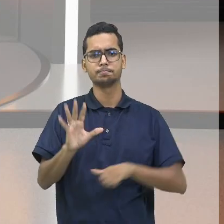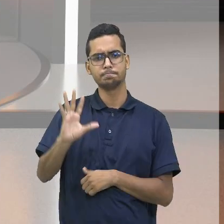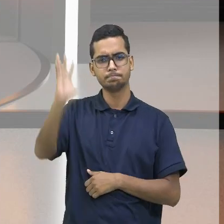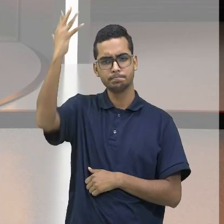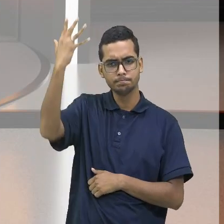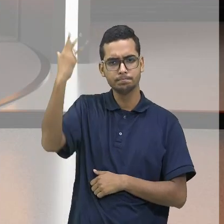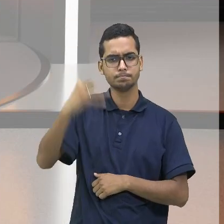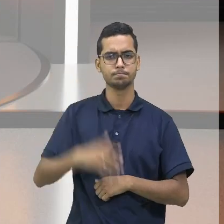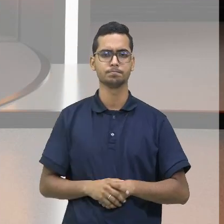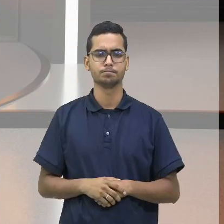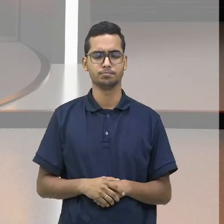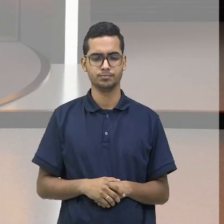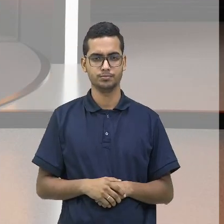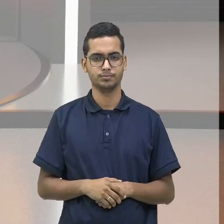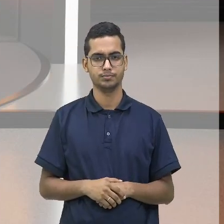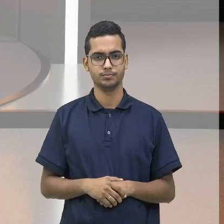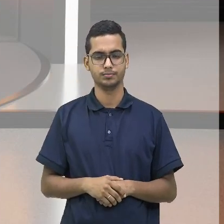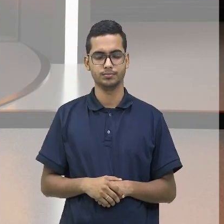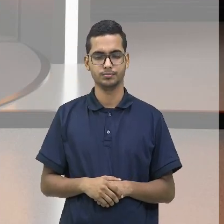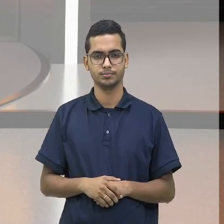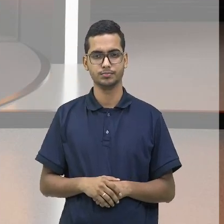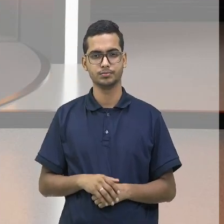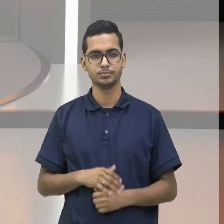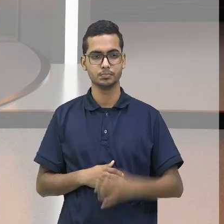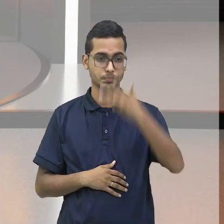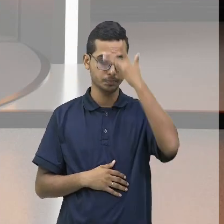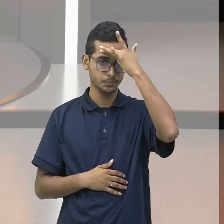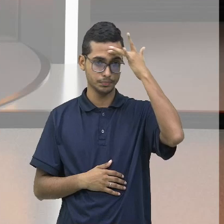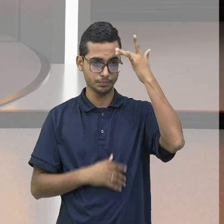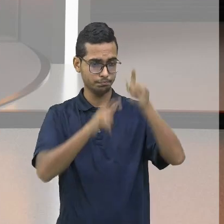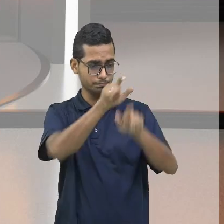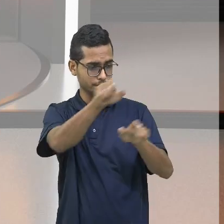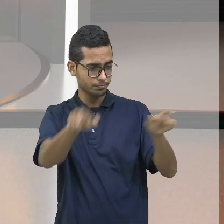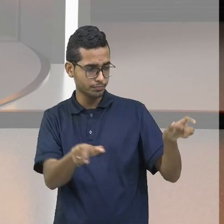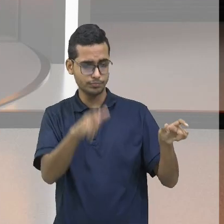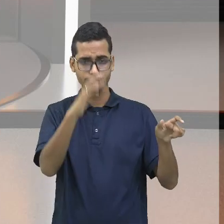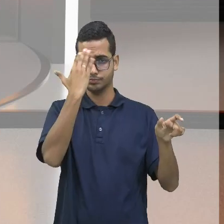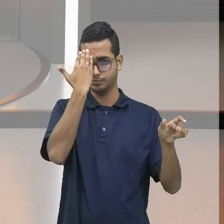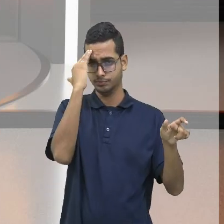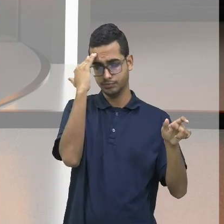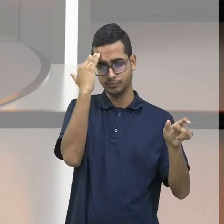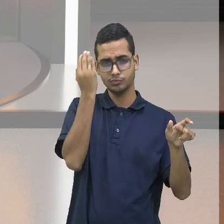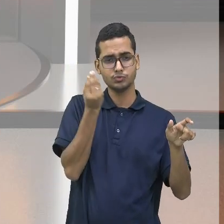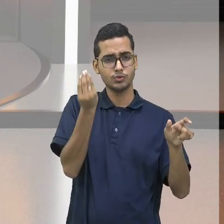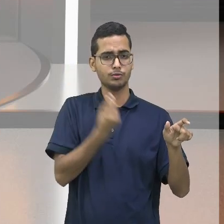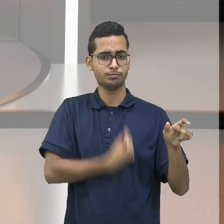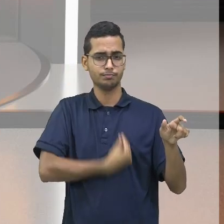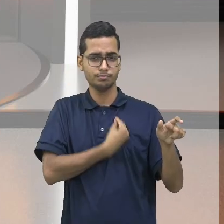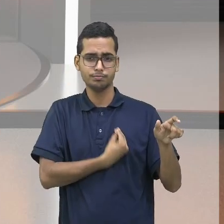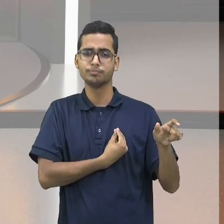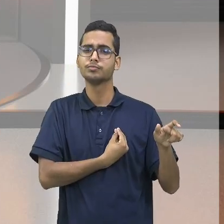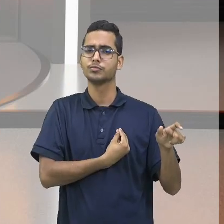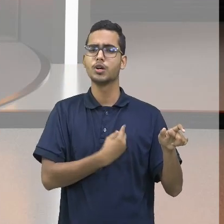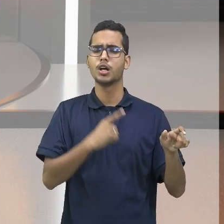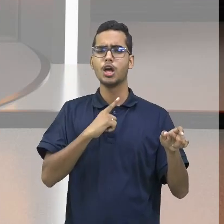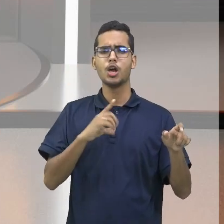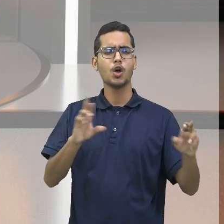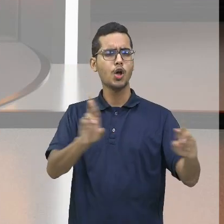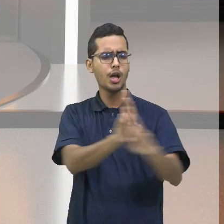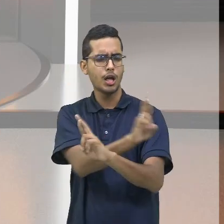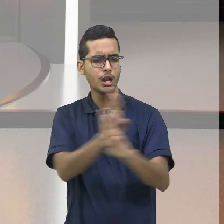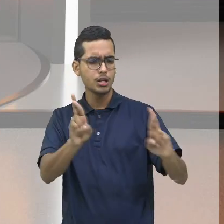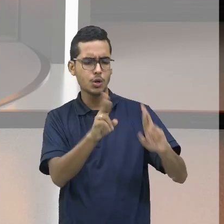como as pessoas compreendiam e viviam, né, nessa relação de